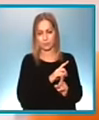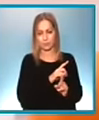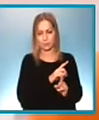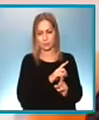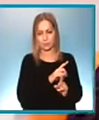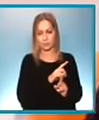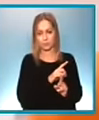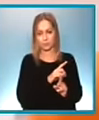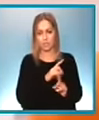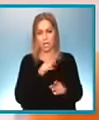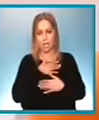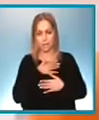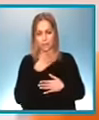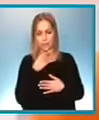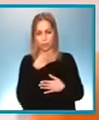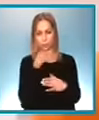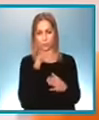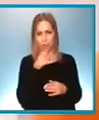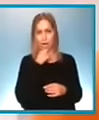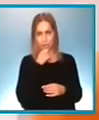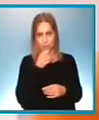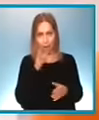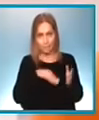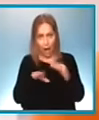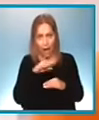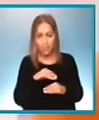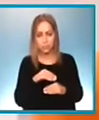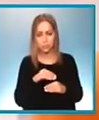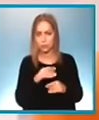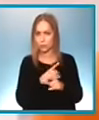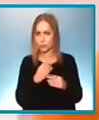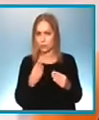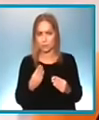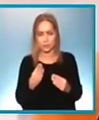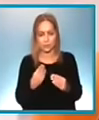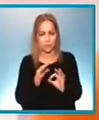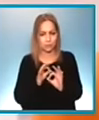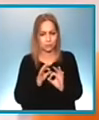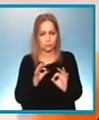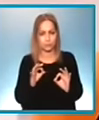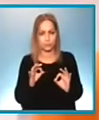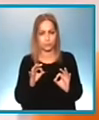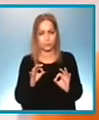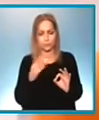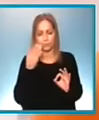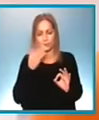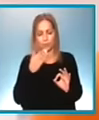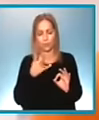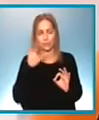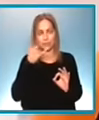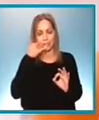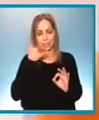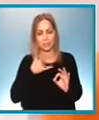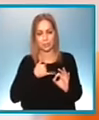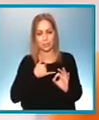amigos que me disseram, tu tens que cantar isto, isto é maravilhoso. E a dia seguinte ligaram-me,